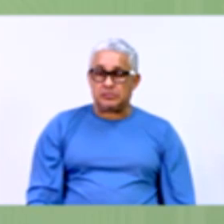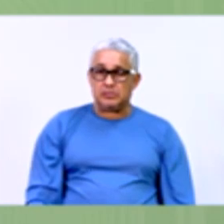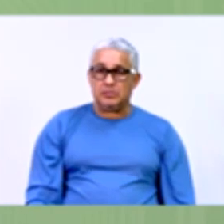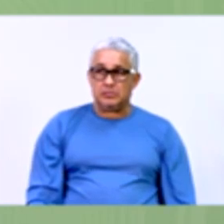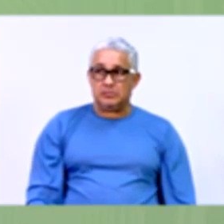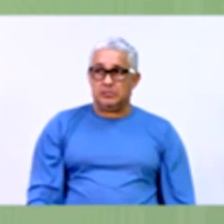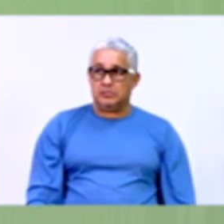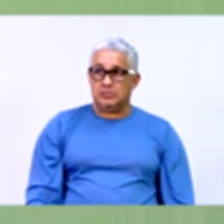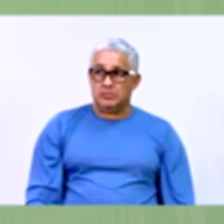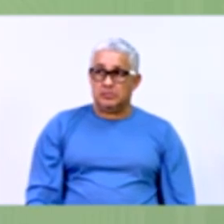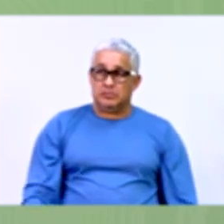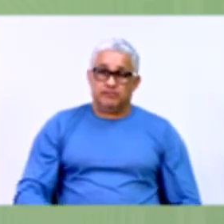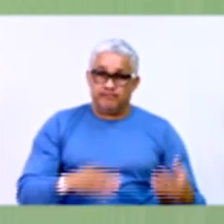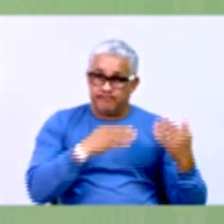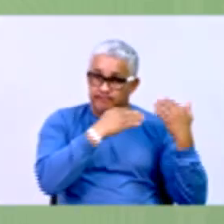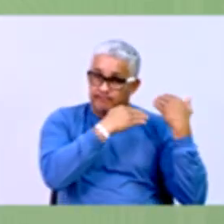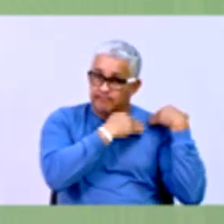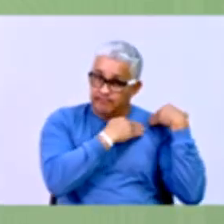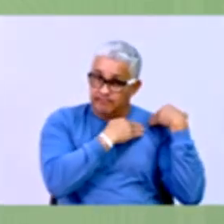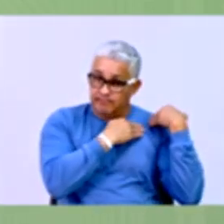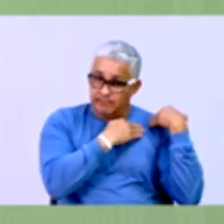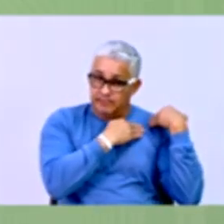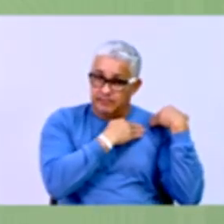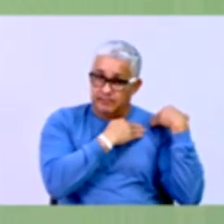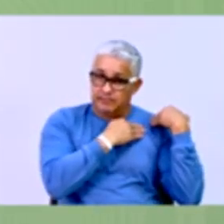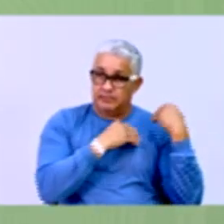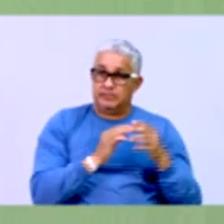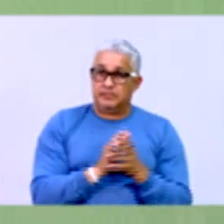computacionais. Responsabilidade,